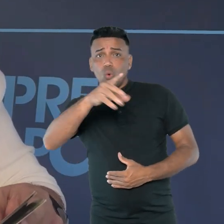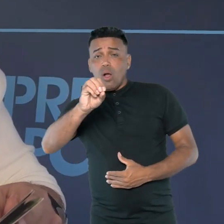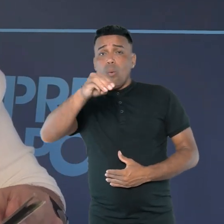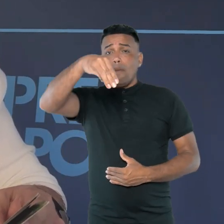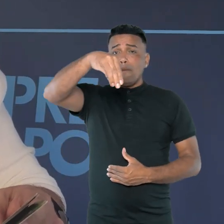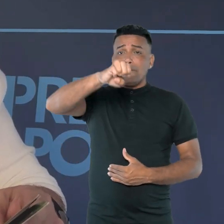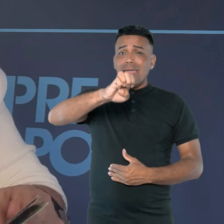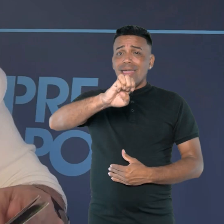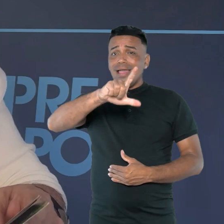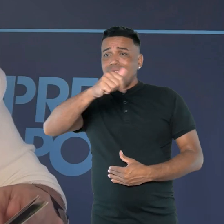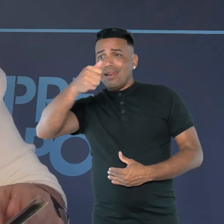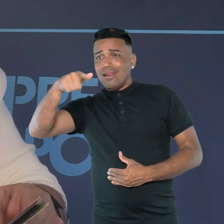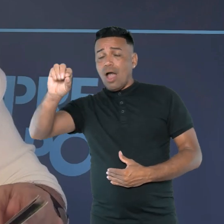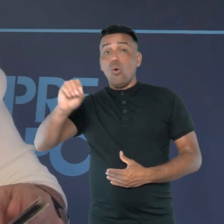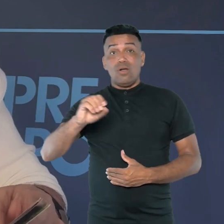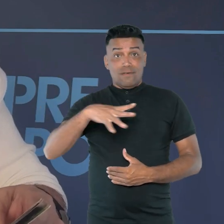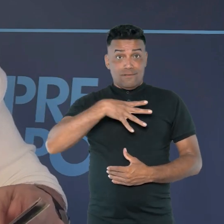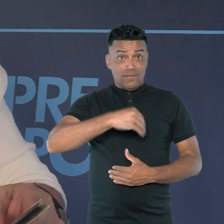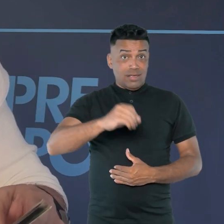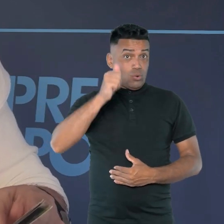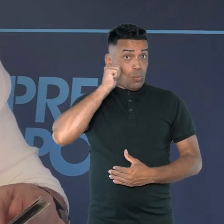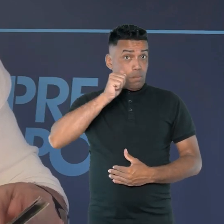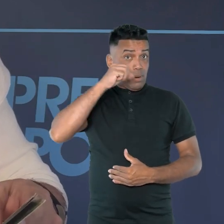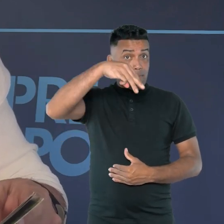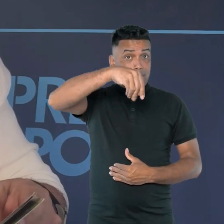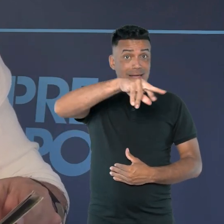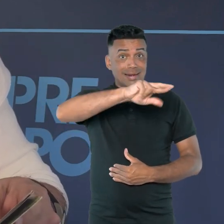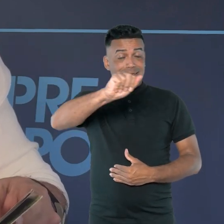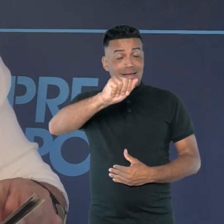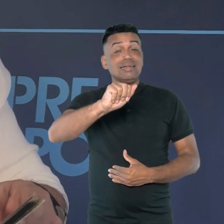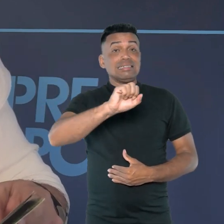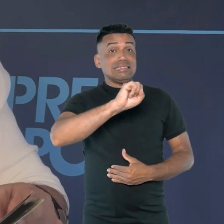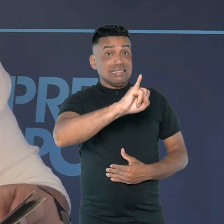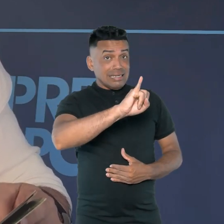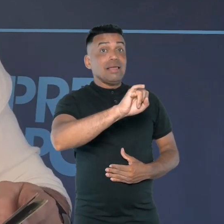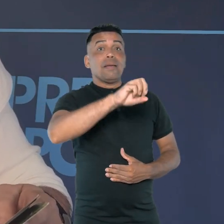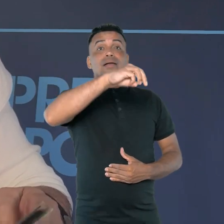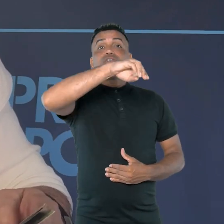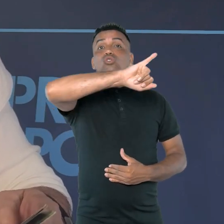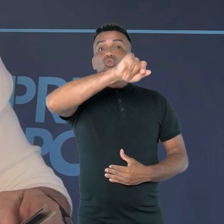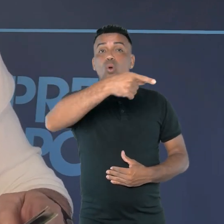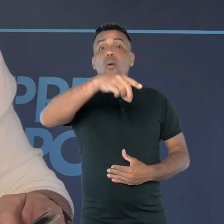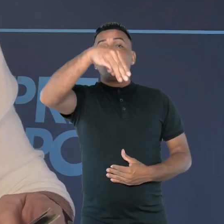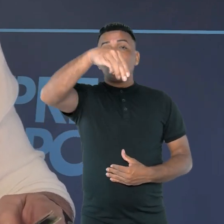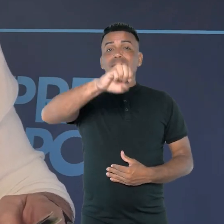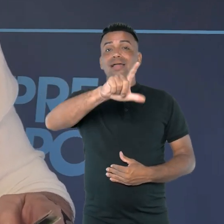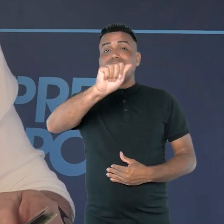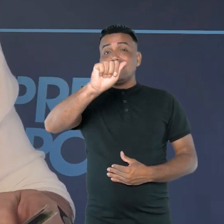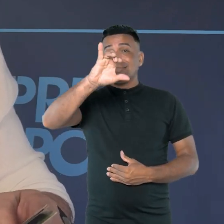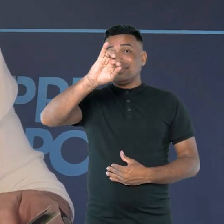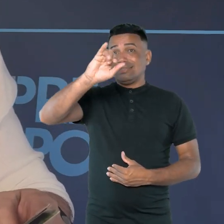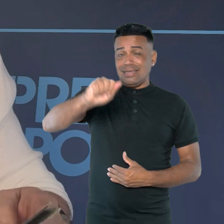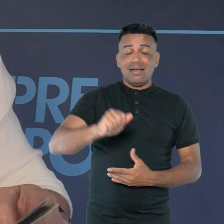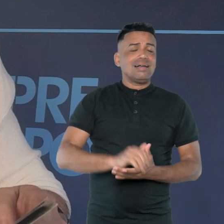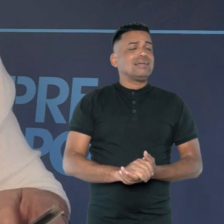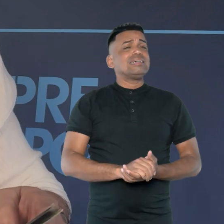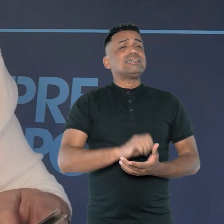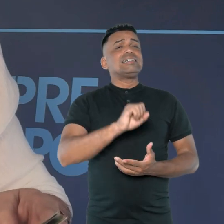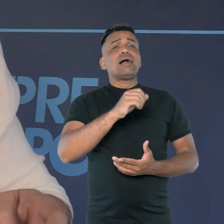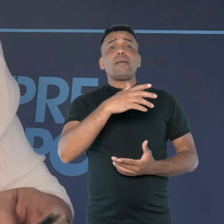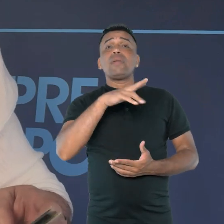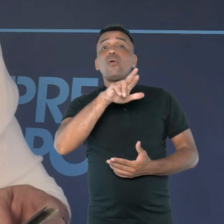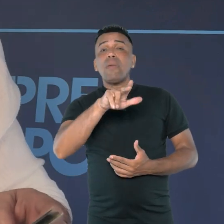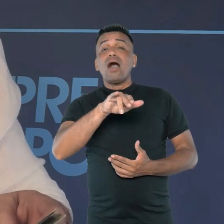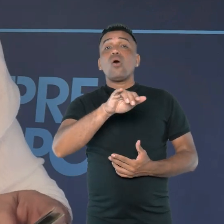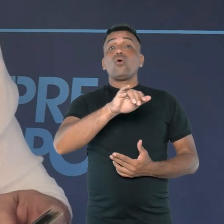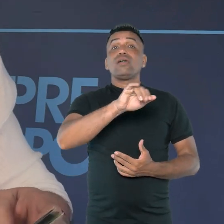o João Melão. Se eu fosse filho da Maria, seria João Melancia. E se meu irmão chamasse Ivan, eu